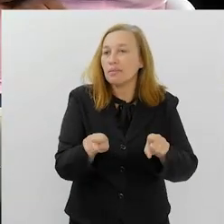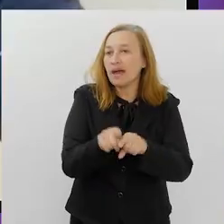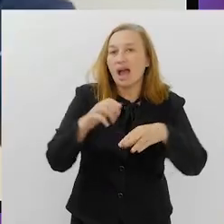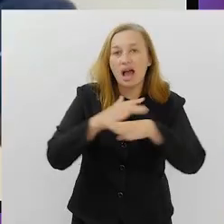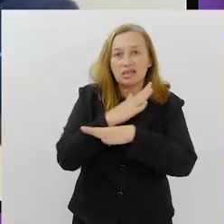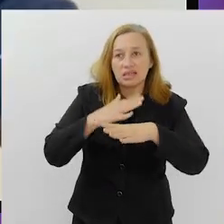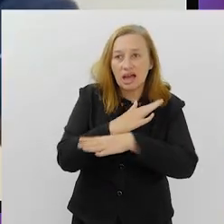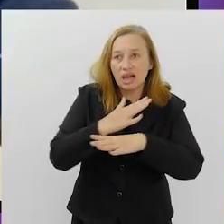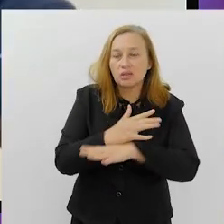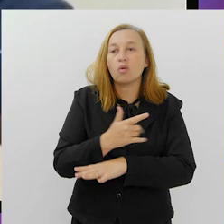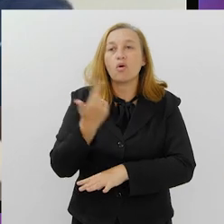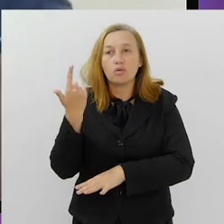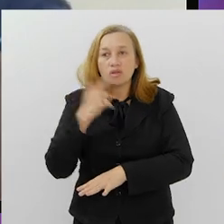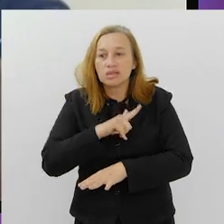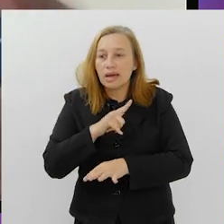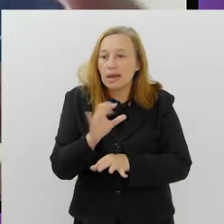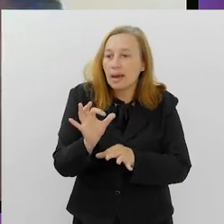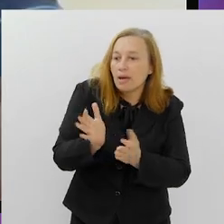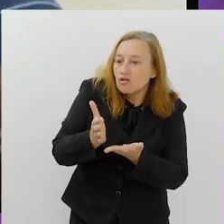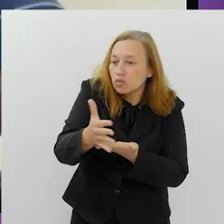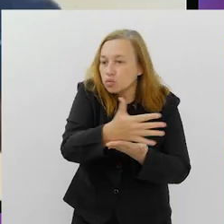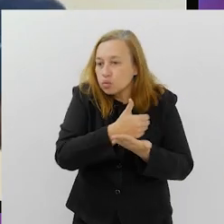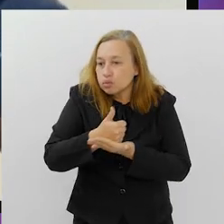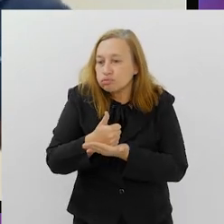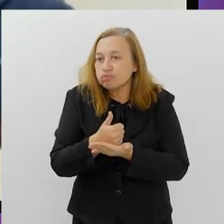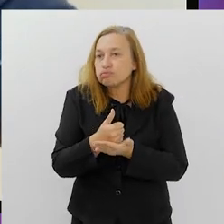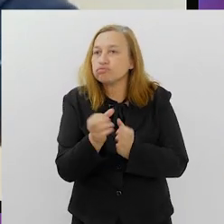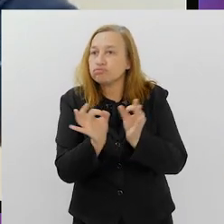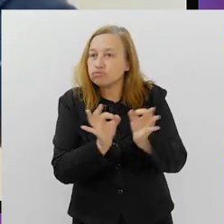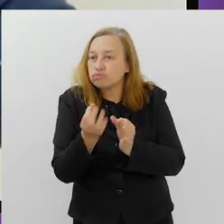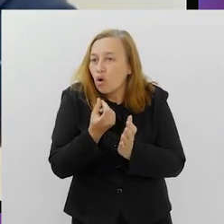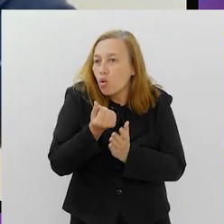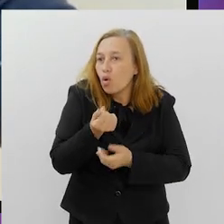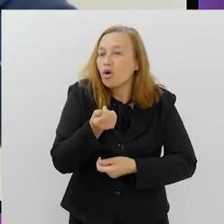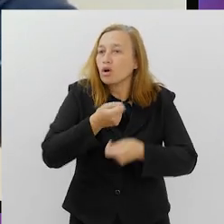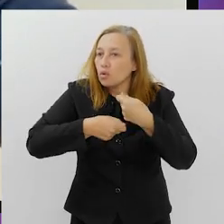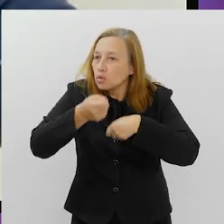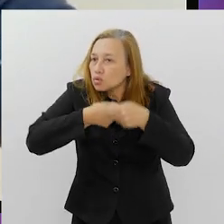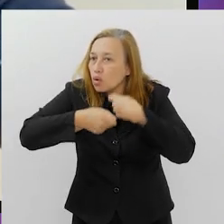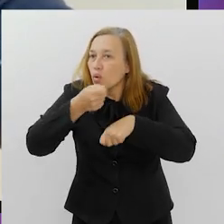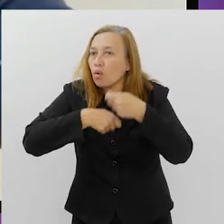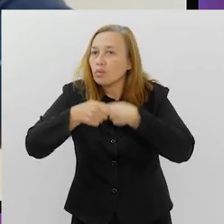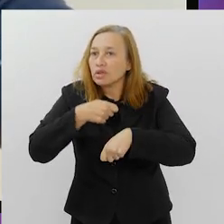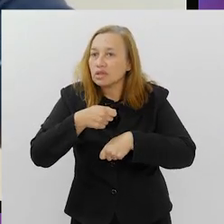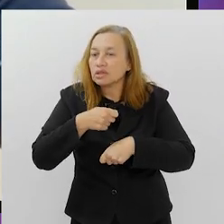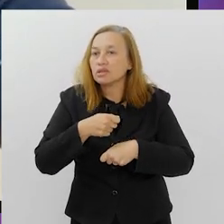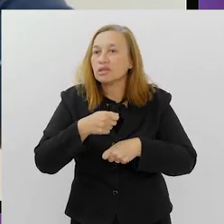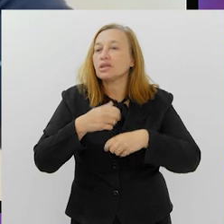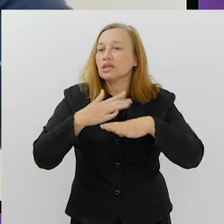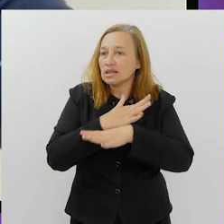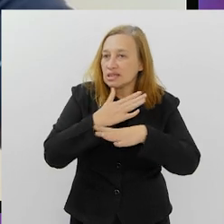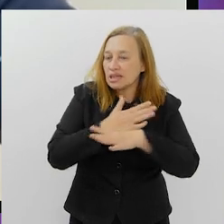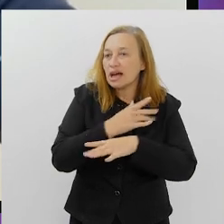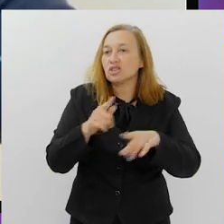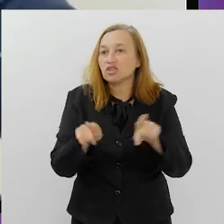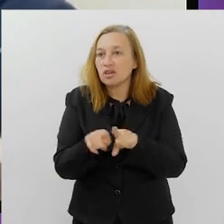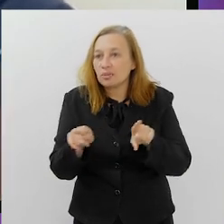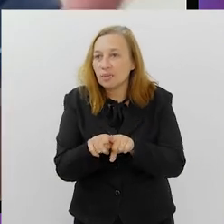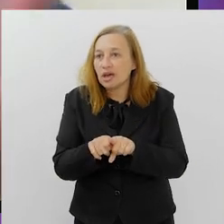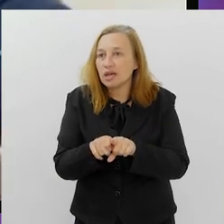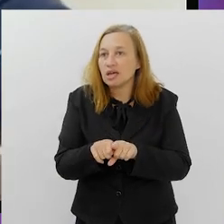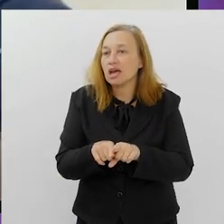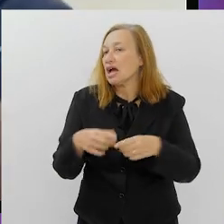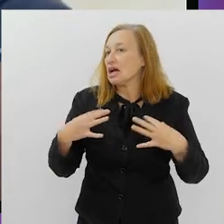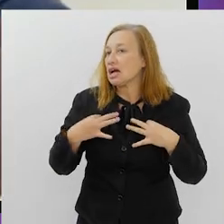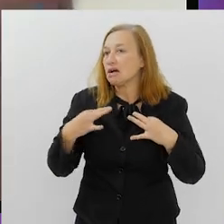também gerar receita, né? Você consegue abrir mais ali na parte econômica, né? Estrutural, falando também, né? Da cidade também,